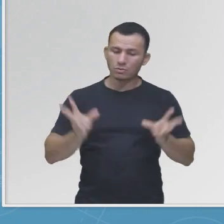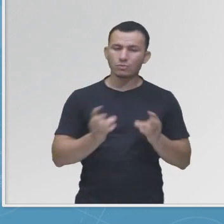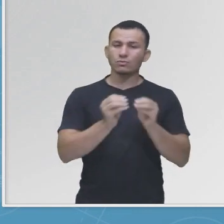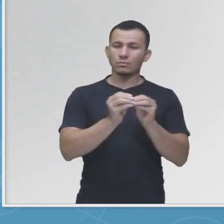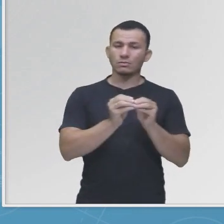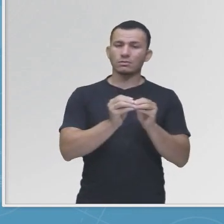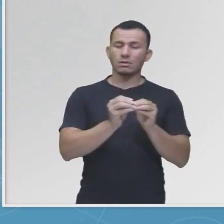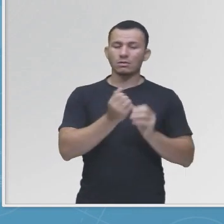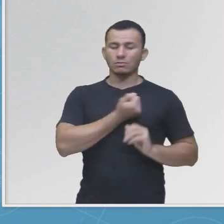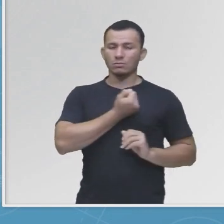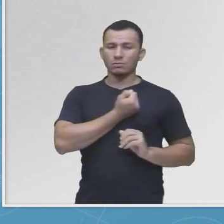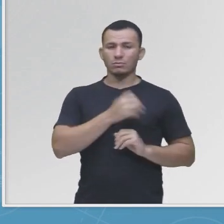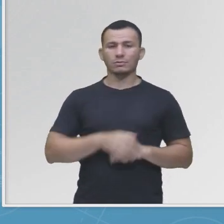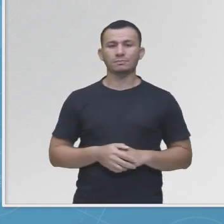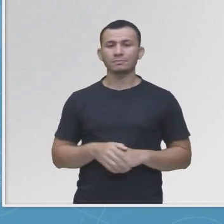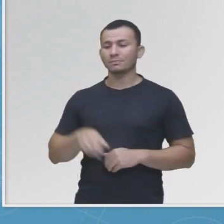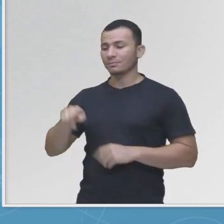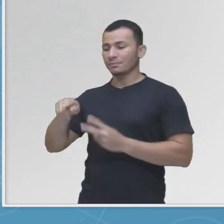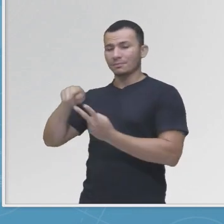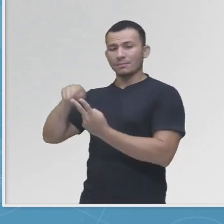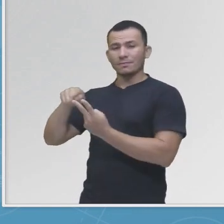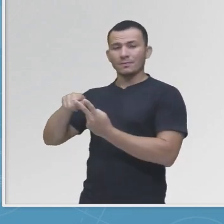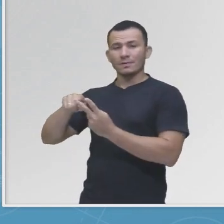Na subtração,